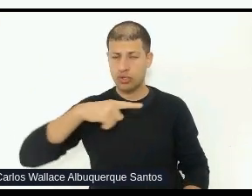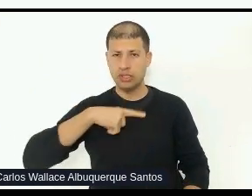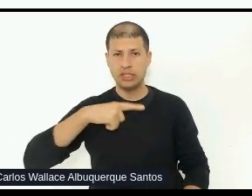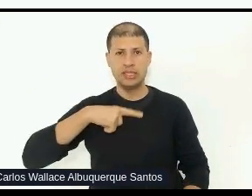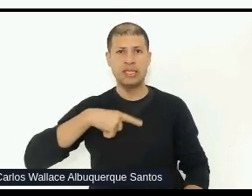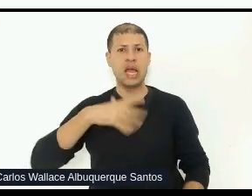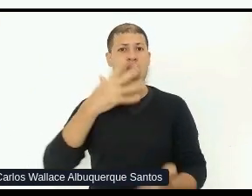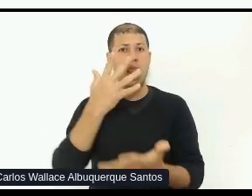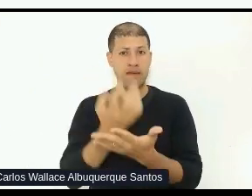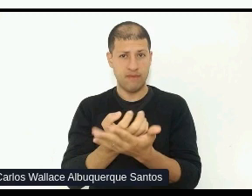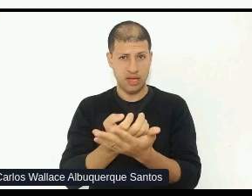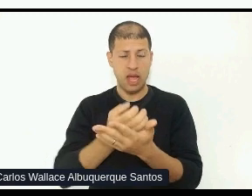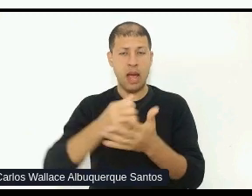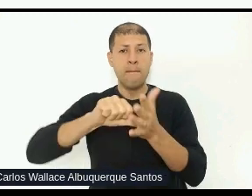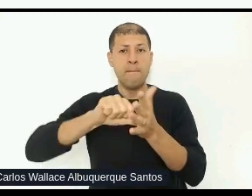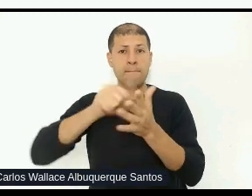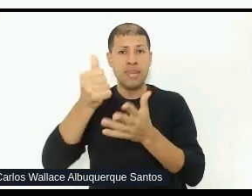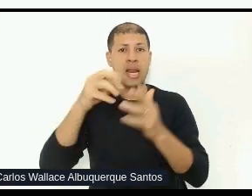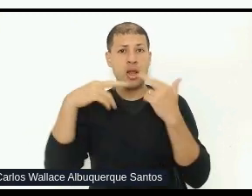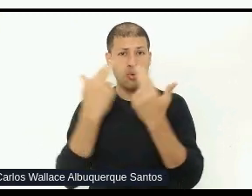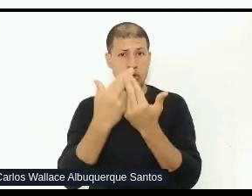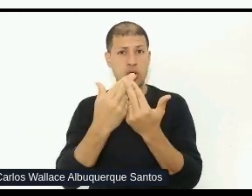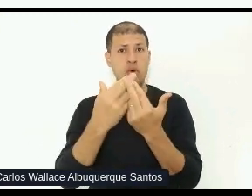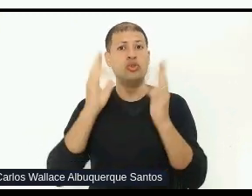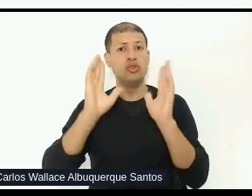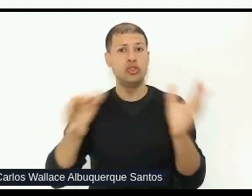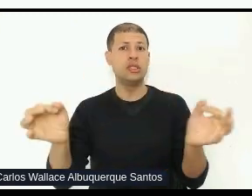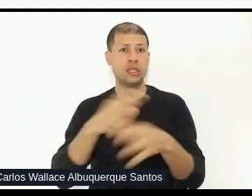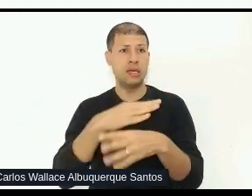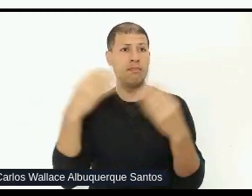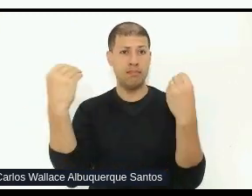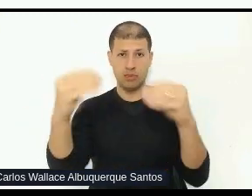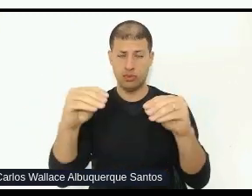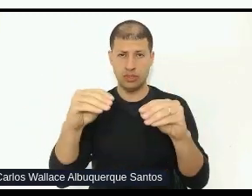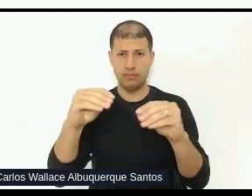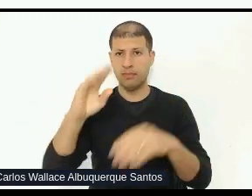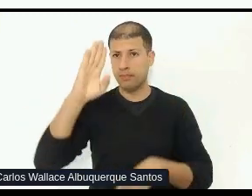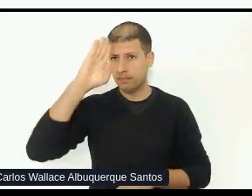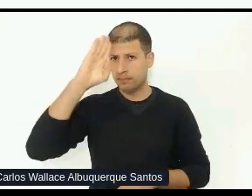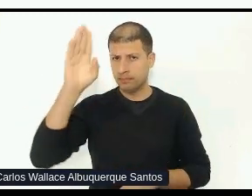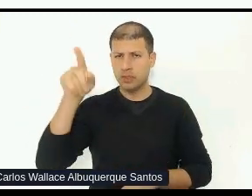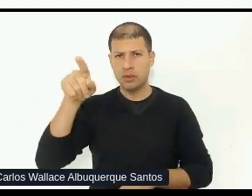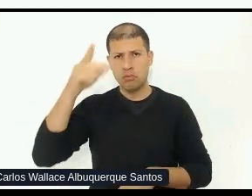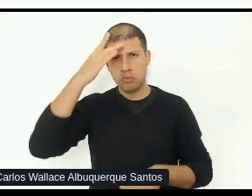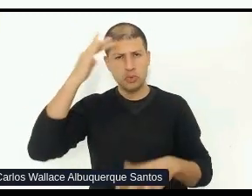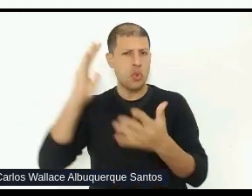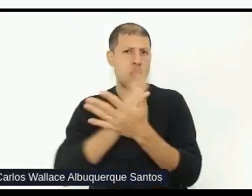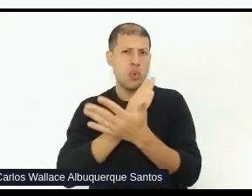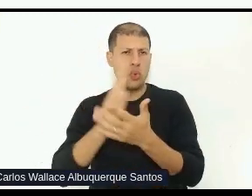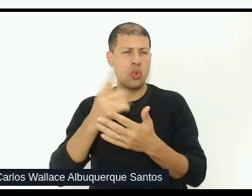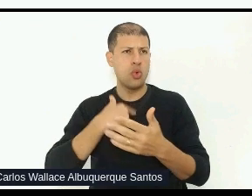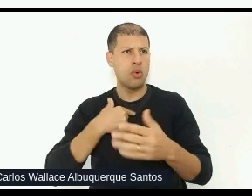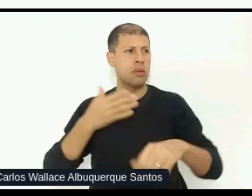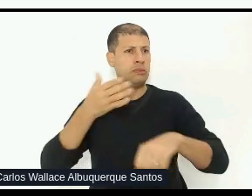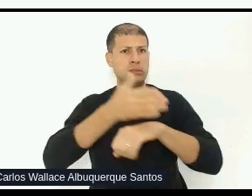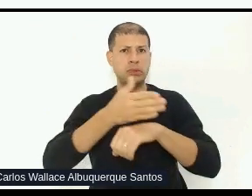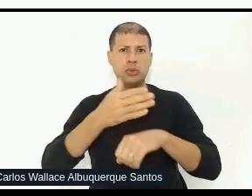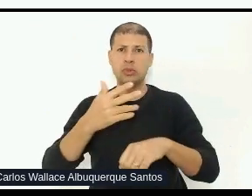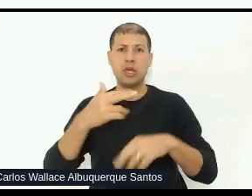primeira reunião já estava disponível, principalmente para aqueles que, por algum motivo, não puderam comparecer na